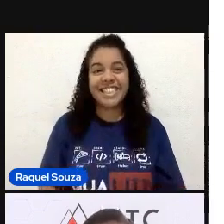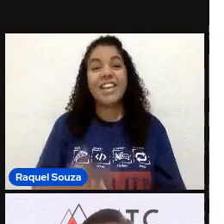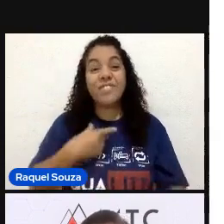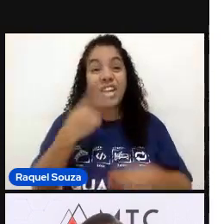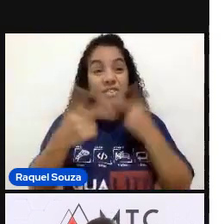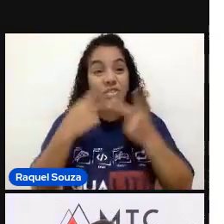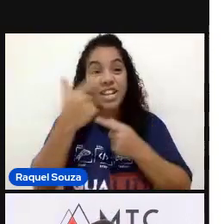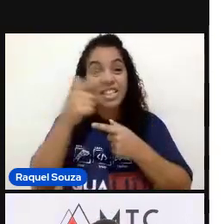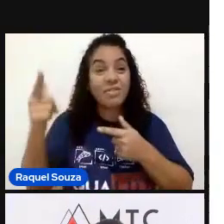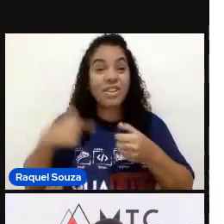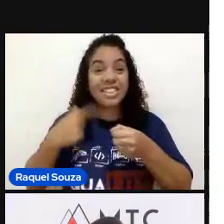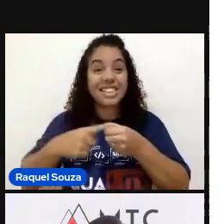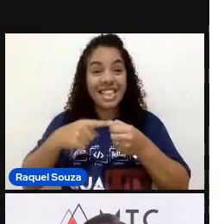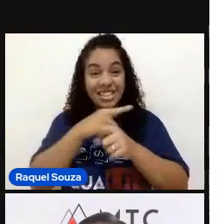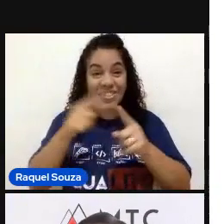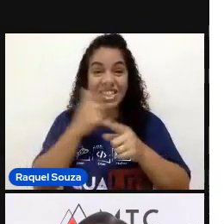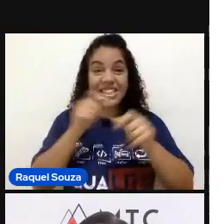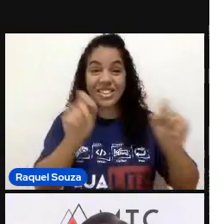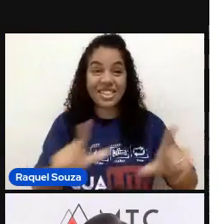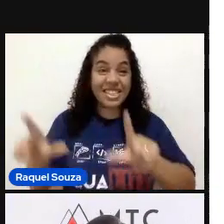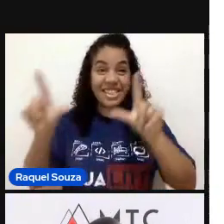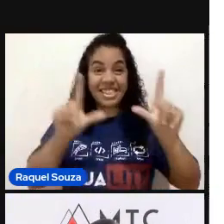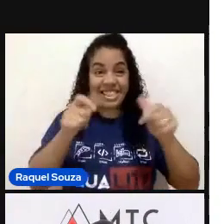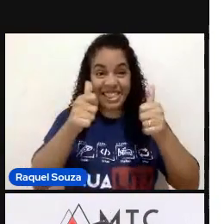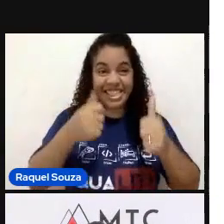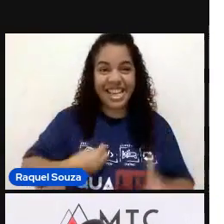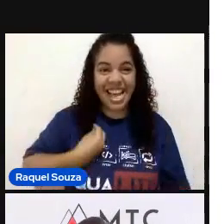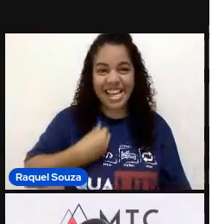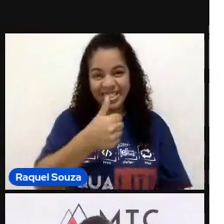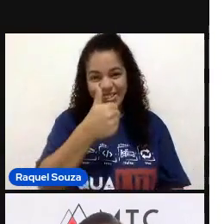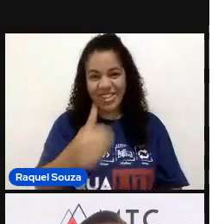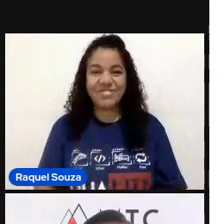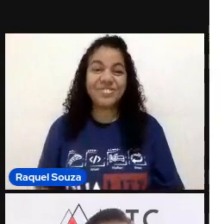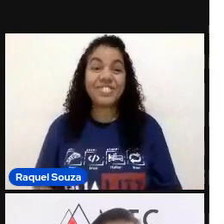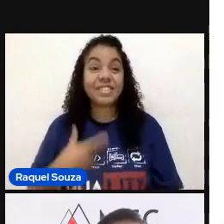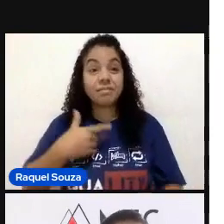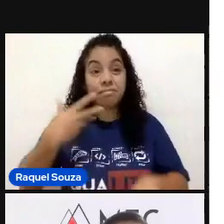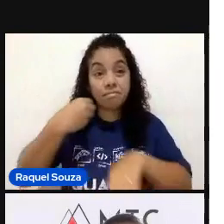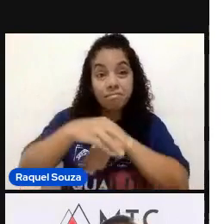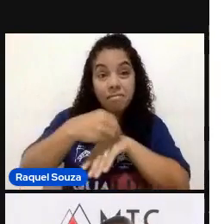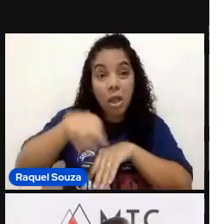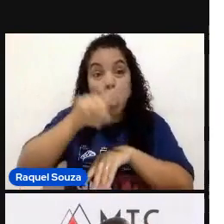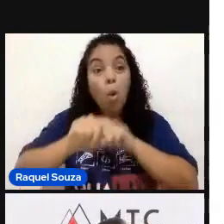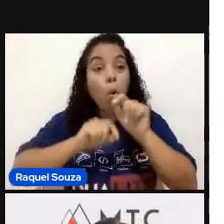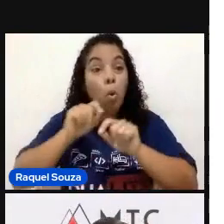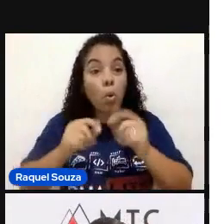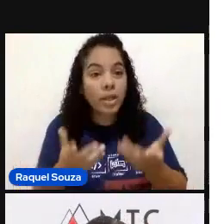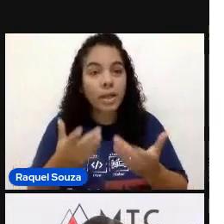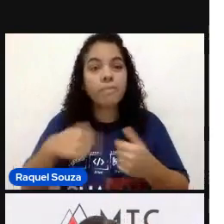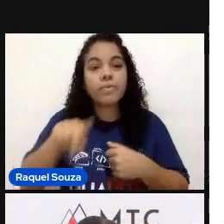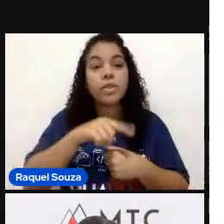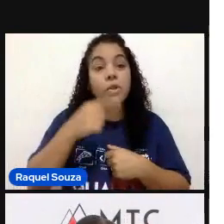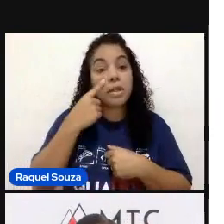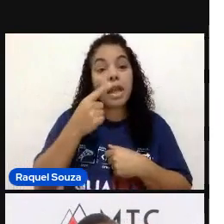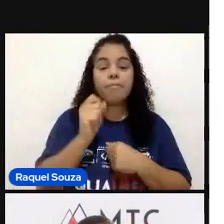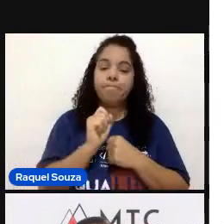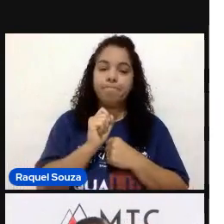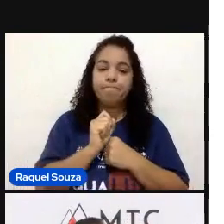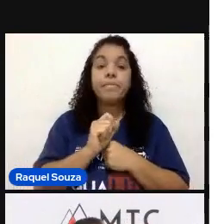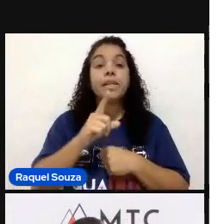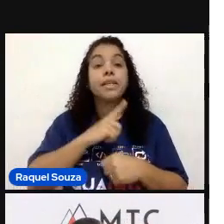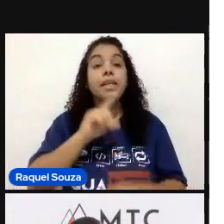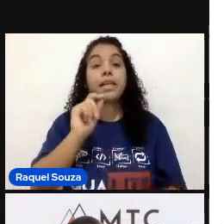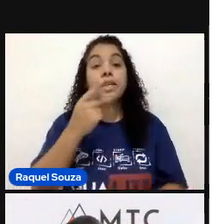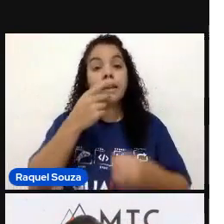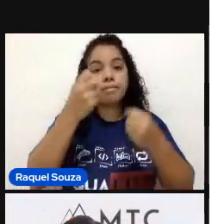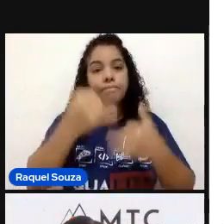a cidade de vocês, conseguimos colocar nossa palestra no ar. Então, o que é que eu quis trazer para vocês? Eu quis trazer para vocês que